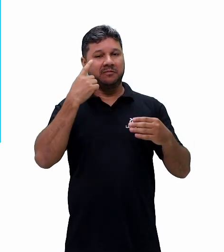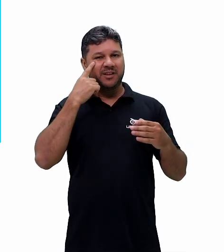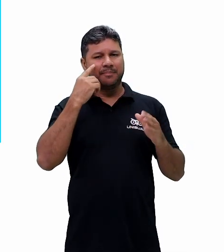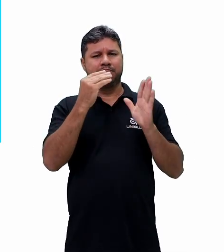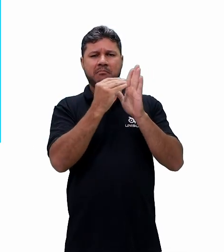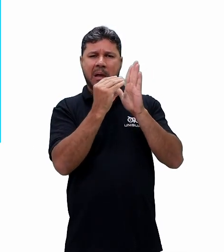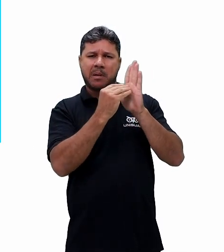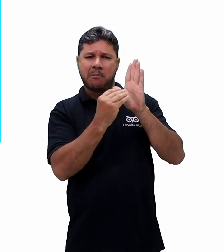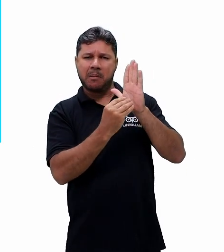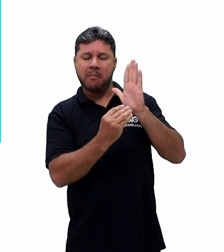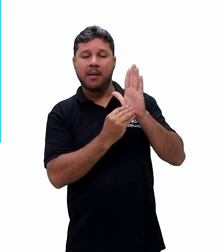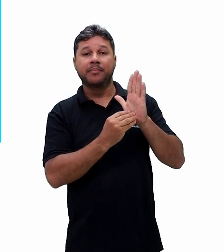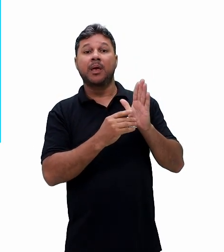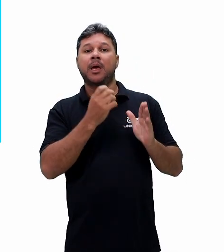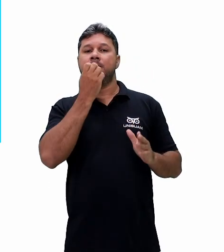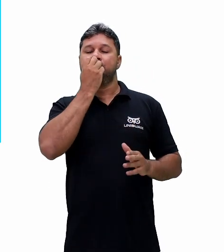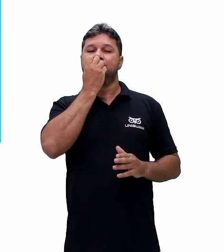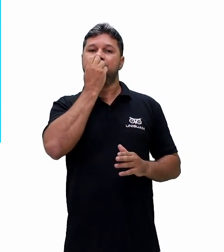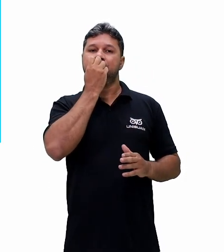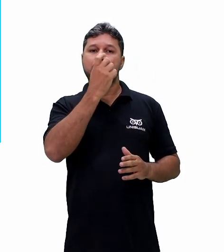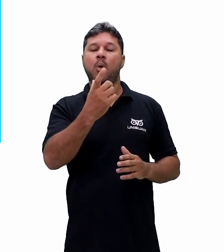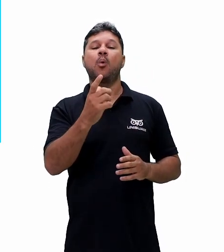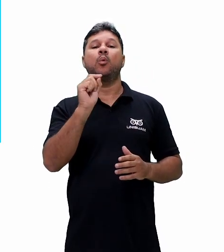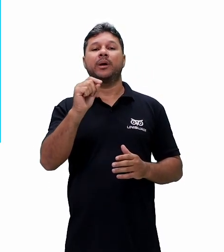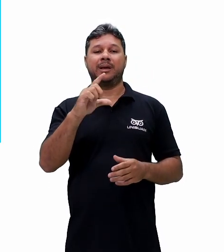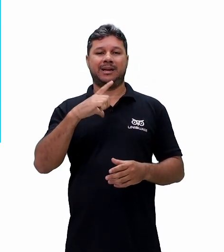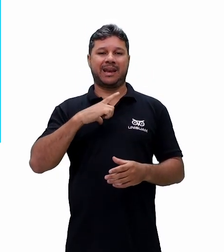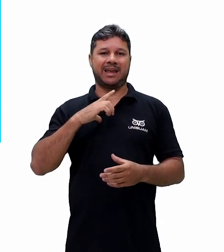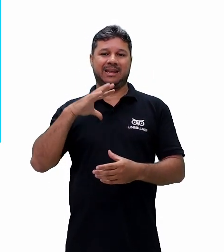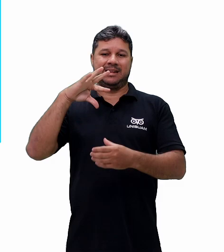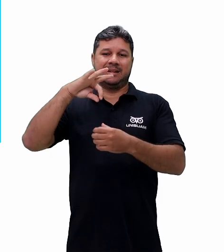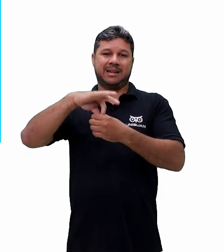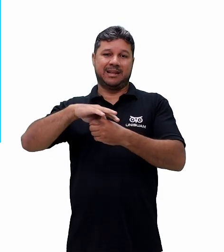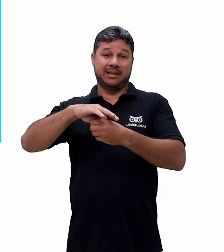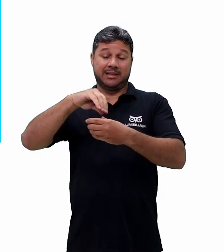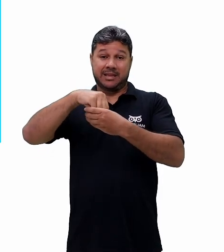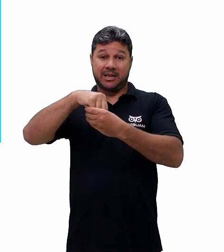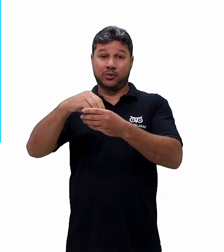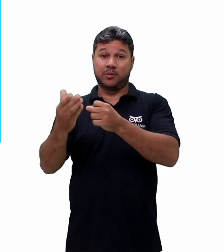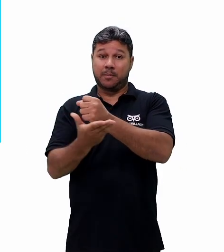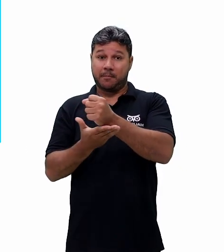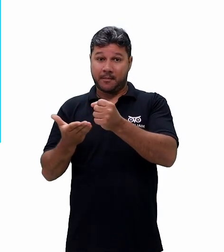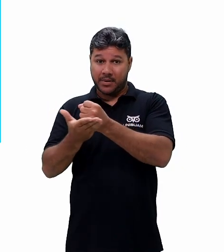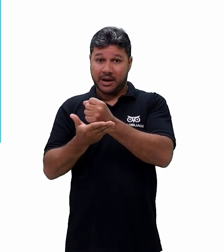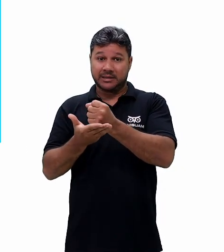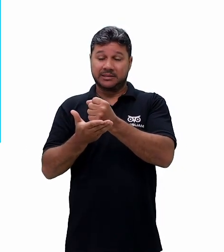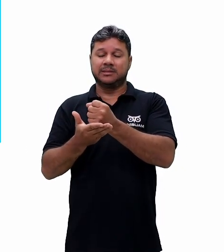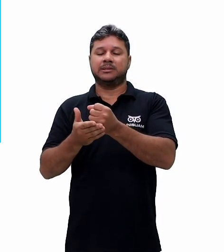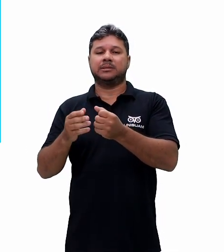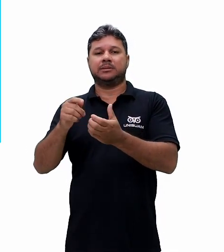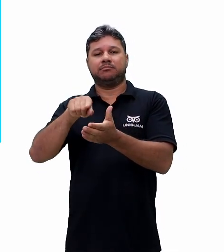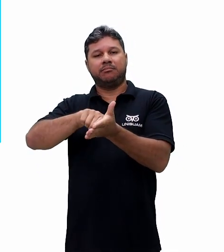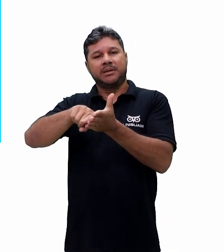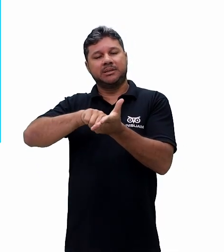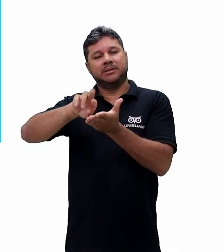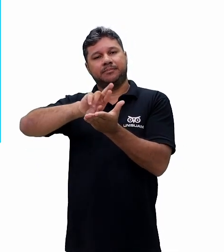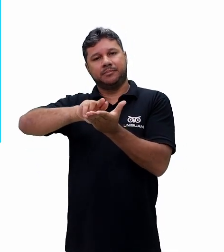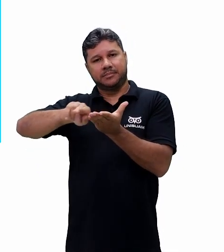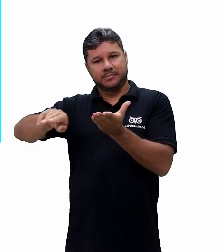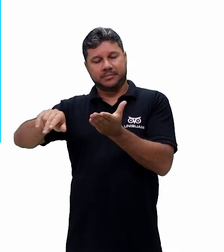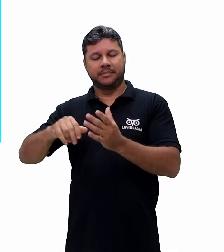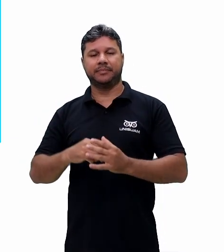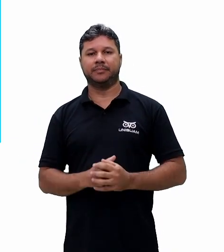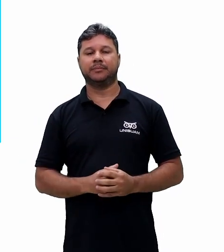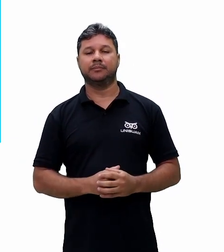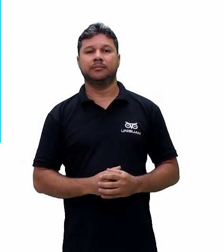listados neste slide são fundamentados pela literatura científica.